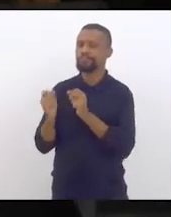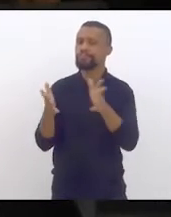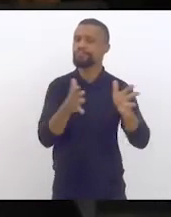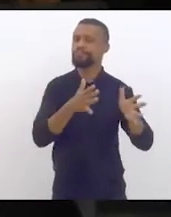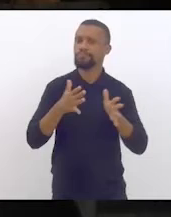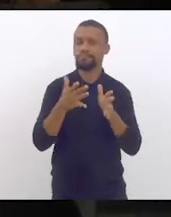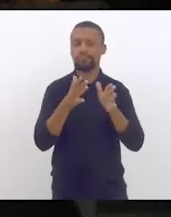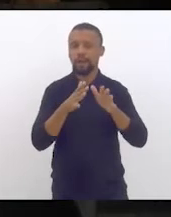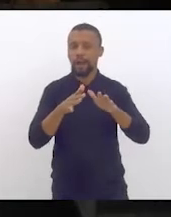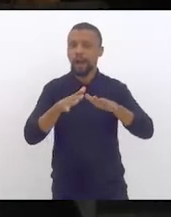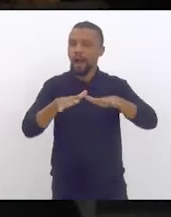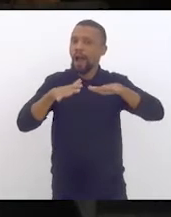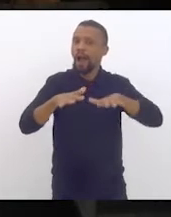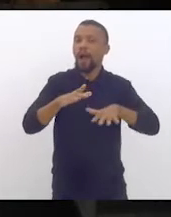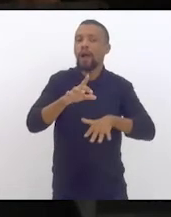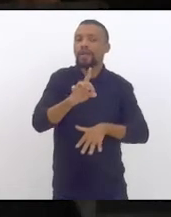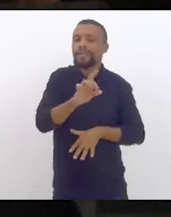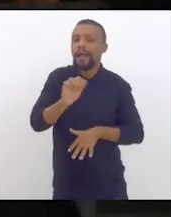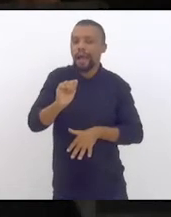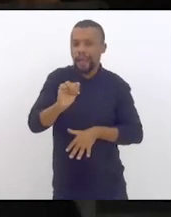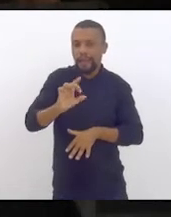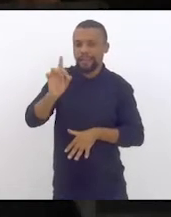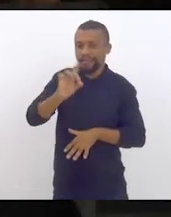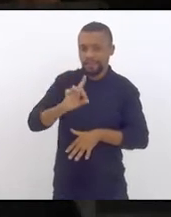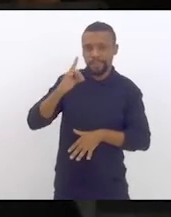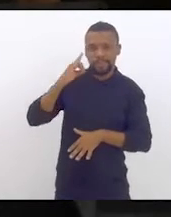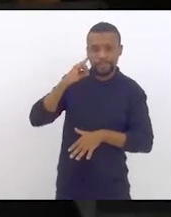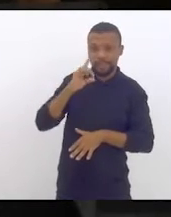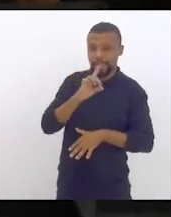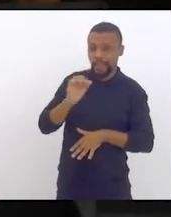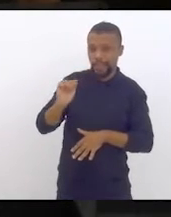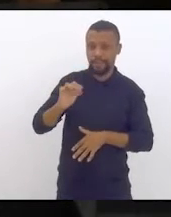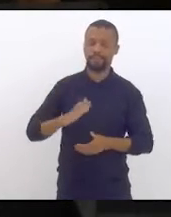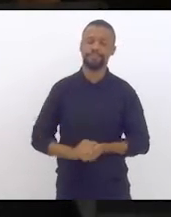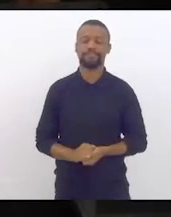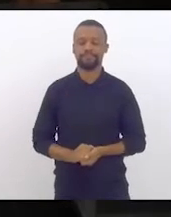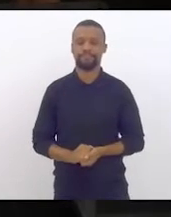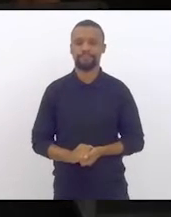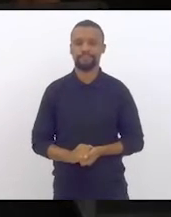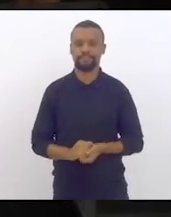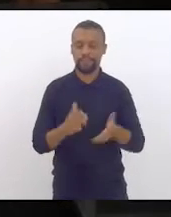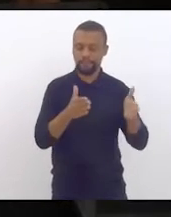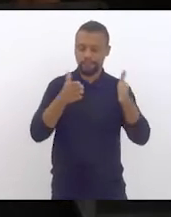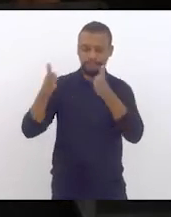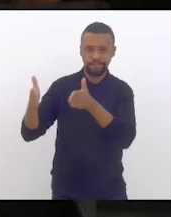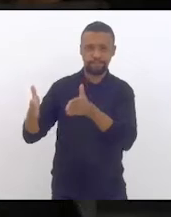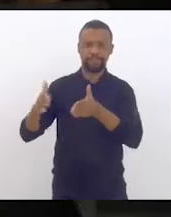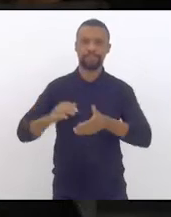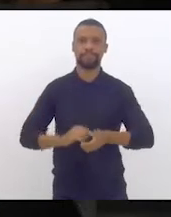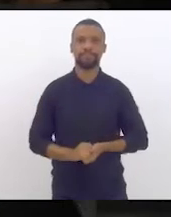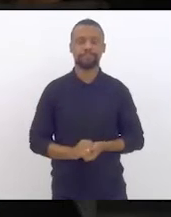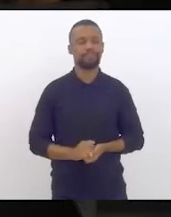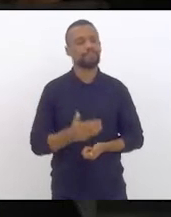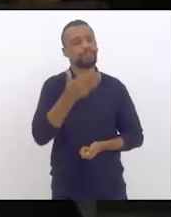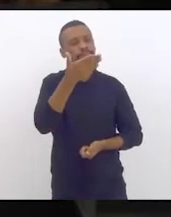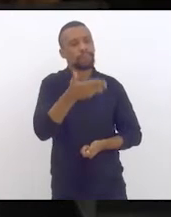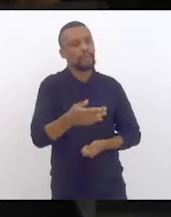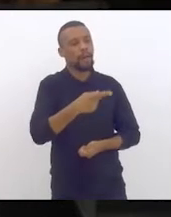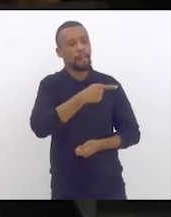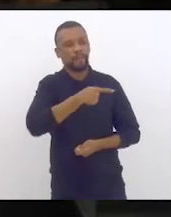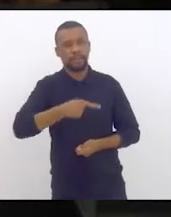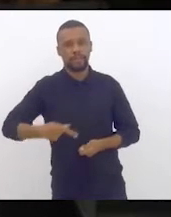deficientes auditivos Chapa Presidente São